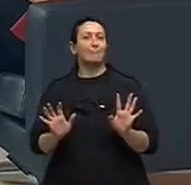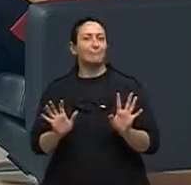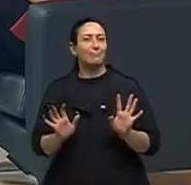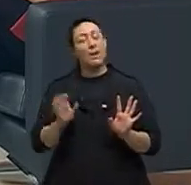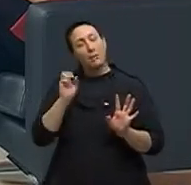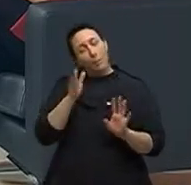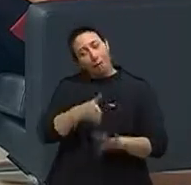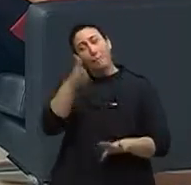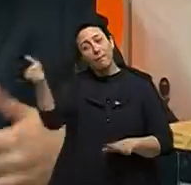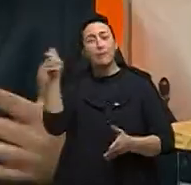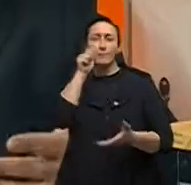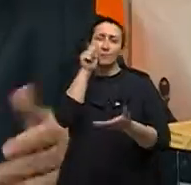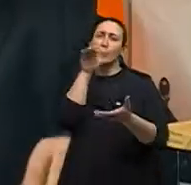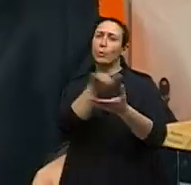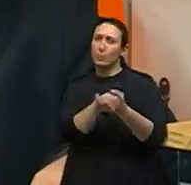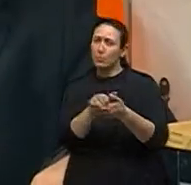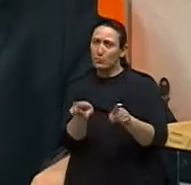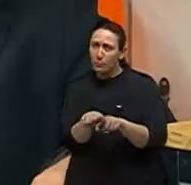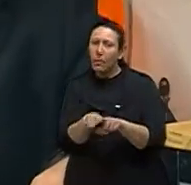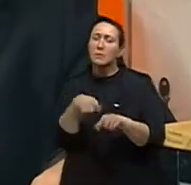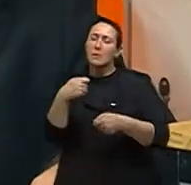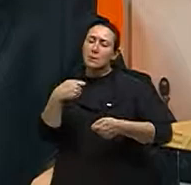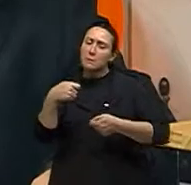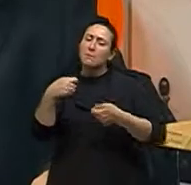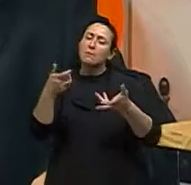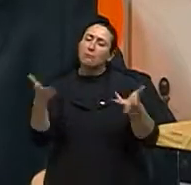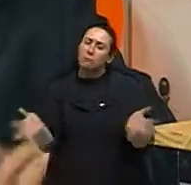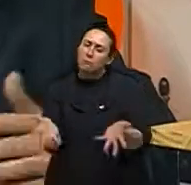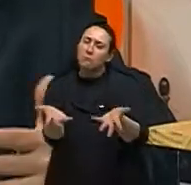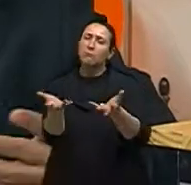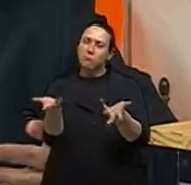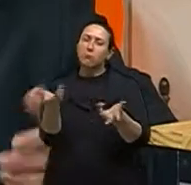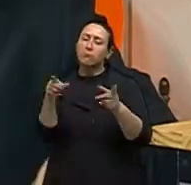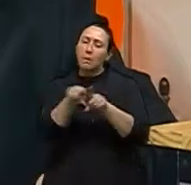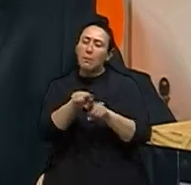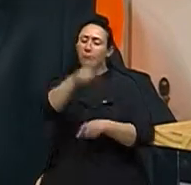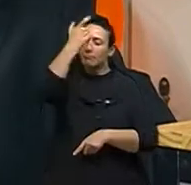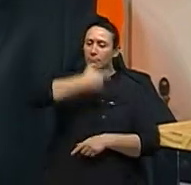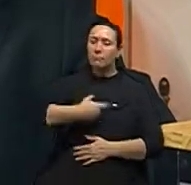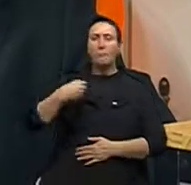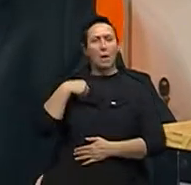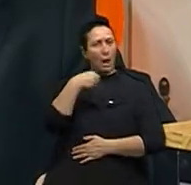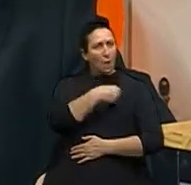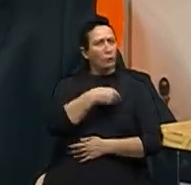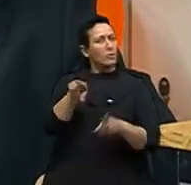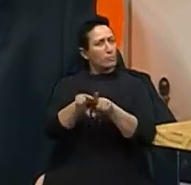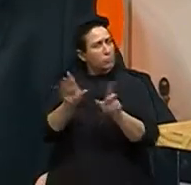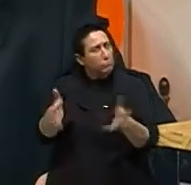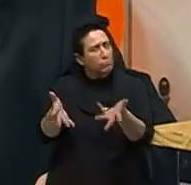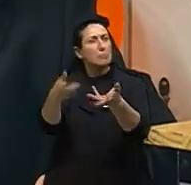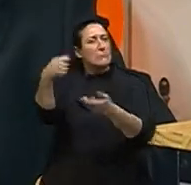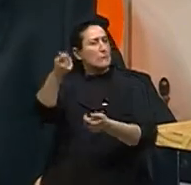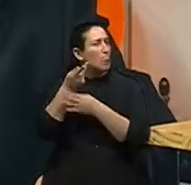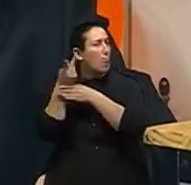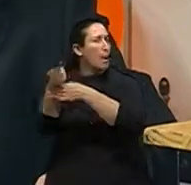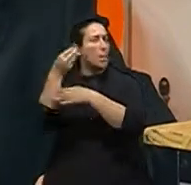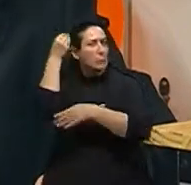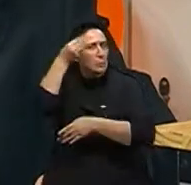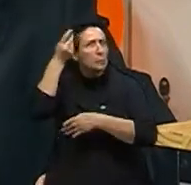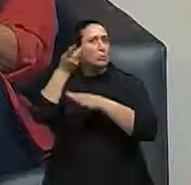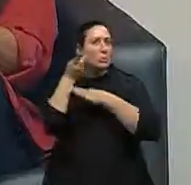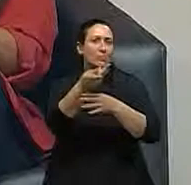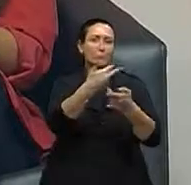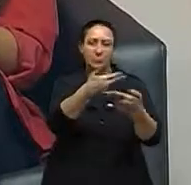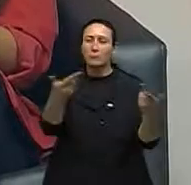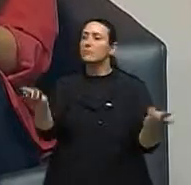parceira cabe ao profissional tentar motivar a a que se busque isso né Claro claro eu acho que esse profissional